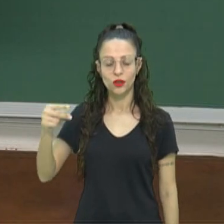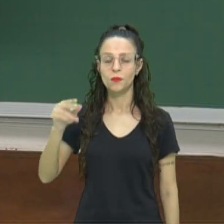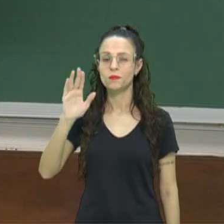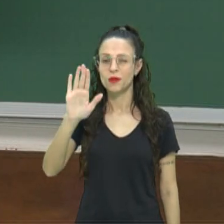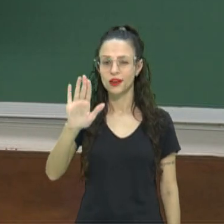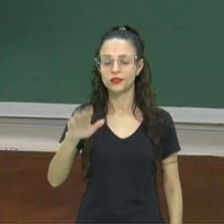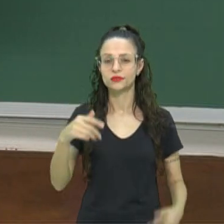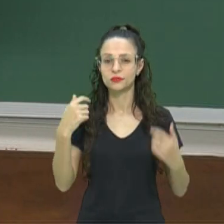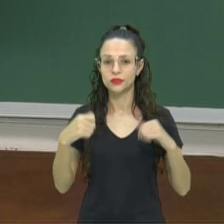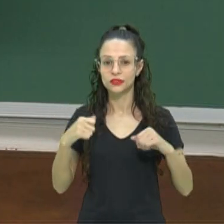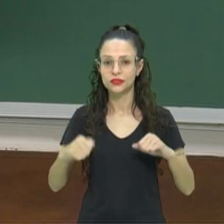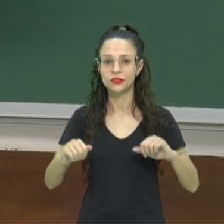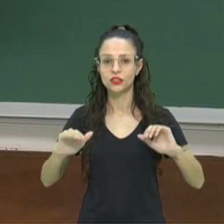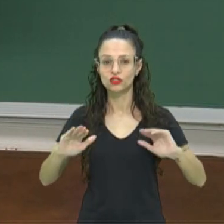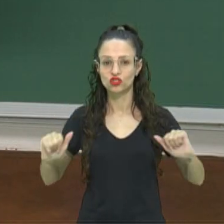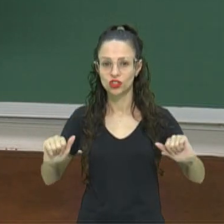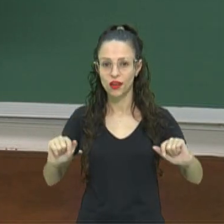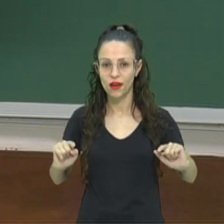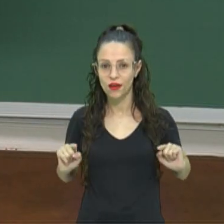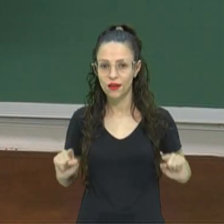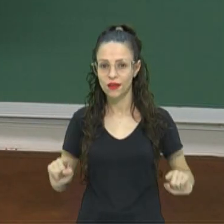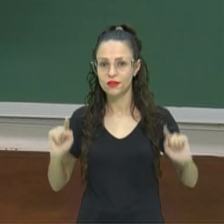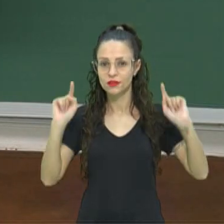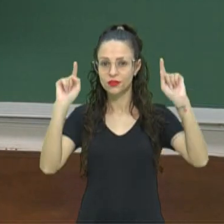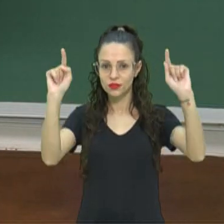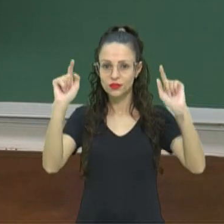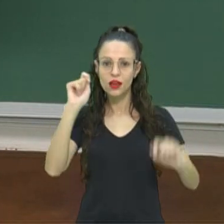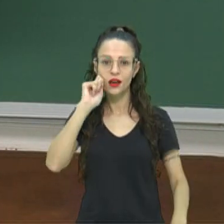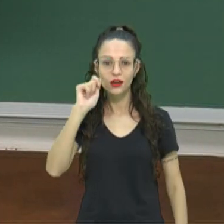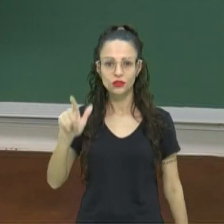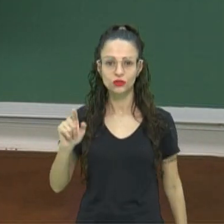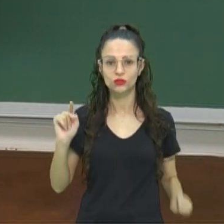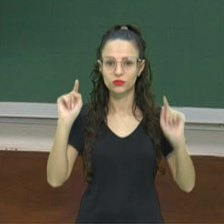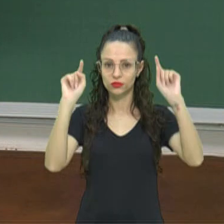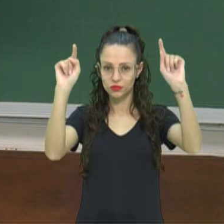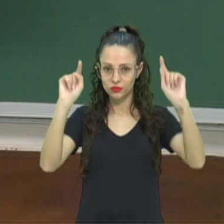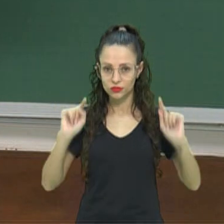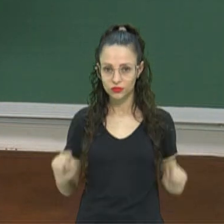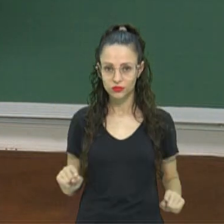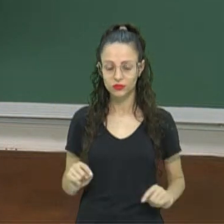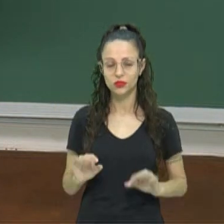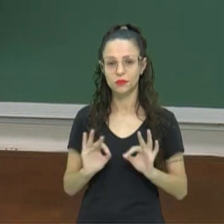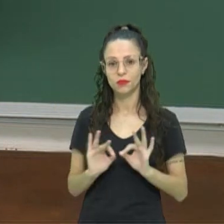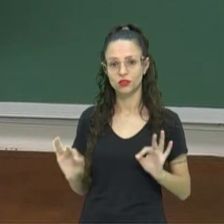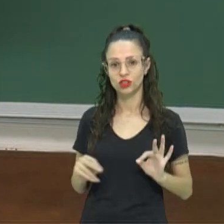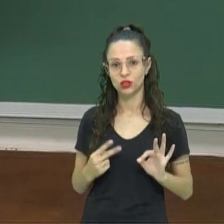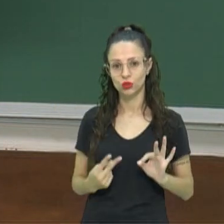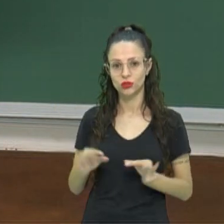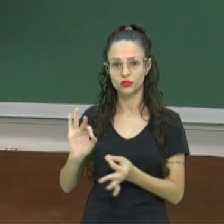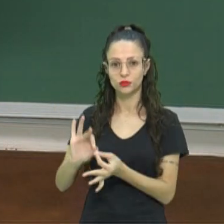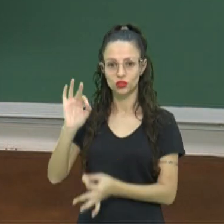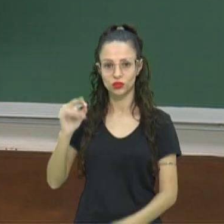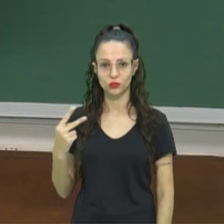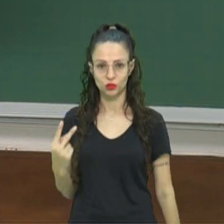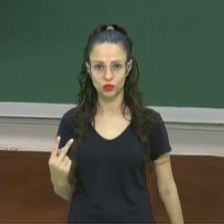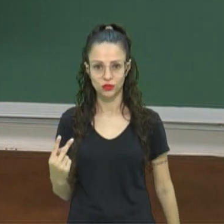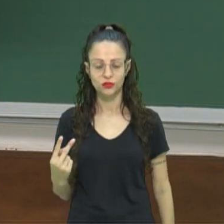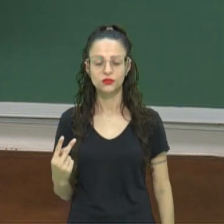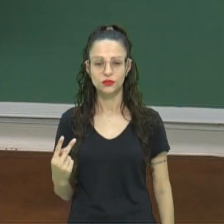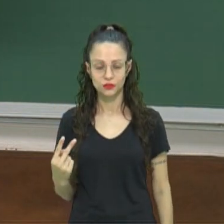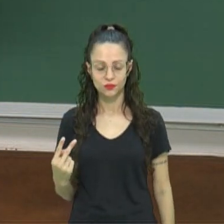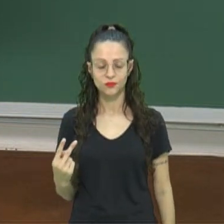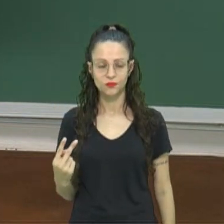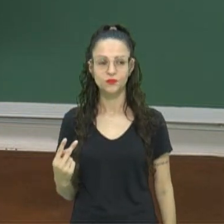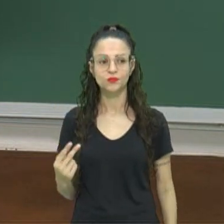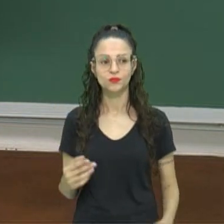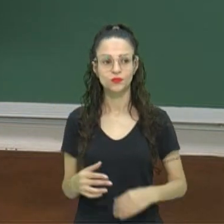preciso tirar os 4 cantos. Então, cada cantinho é 2 por 2. Ele disse que são quadrados, né? Então, 2